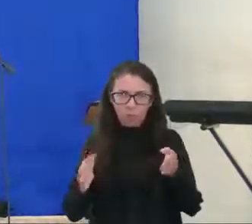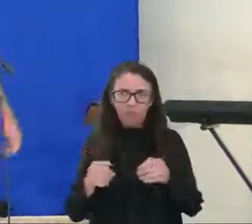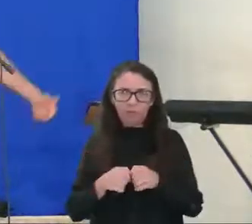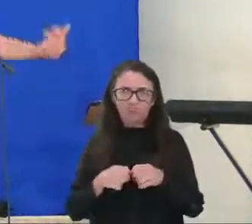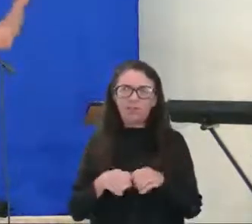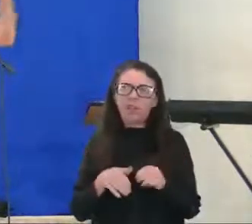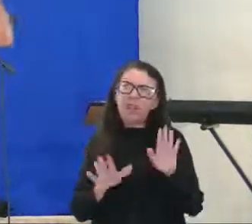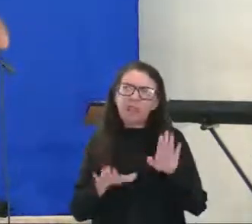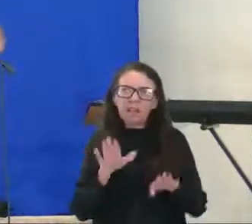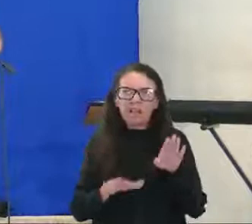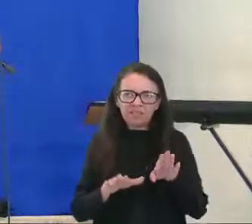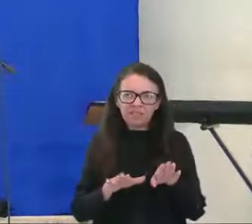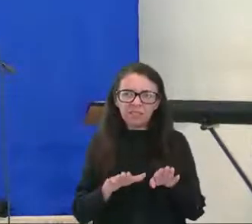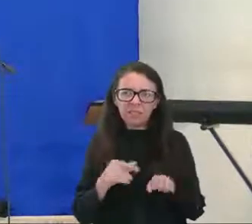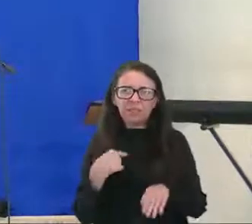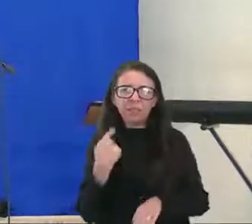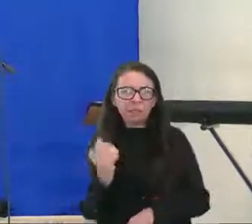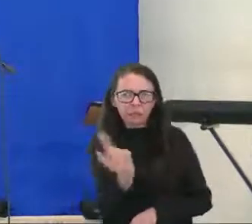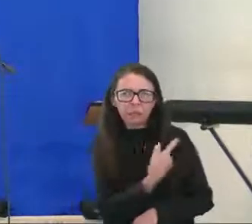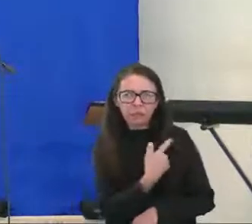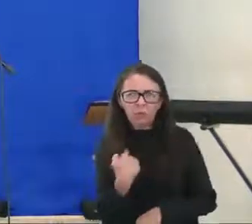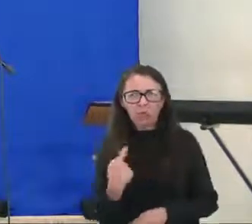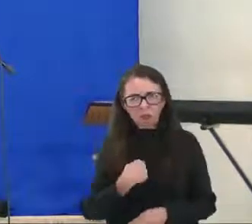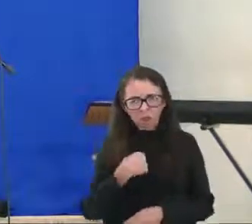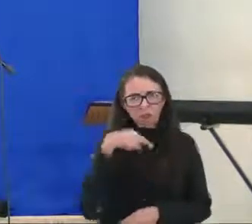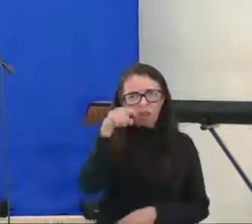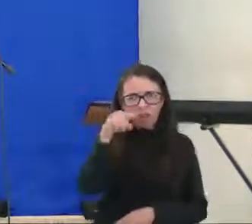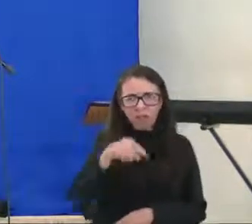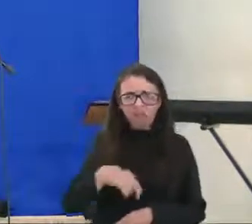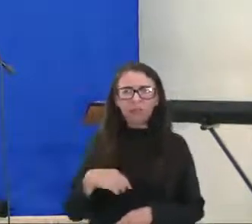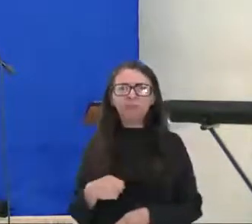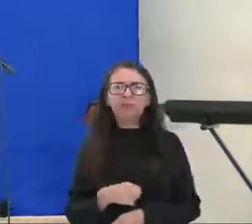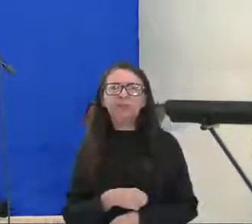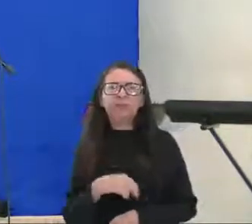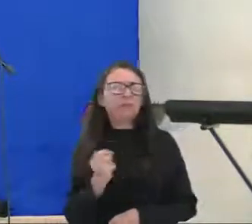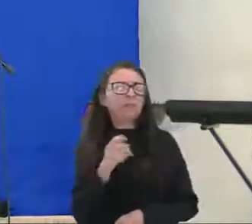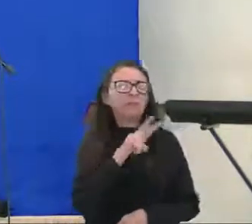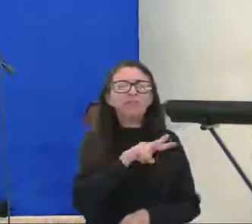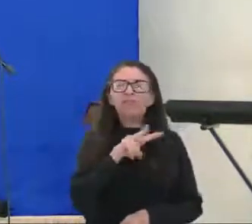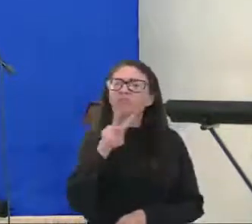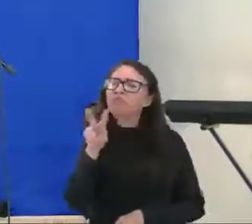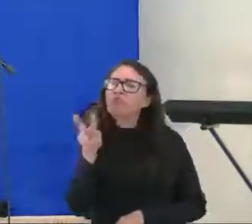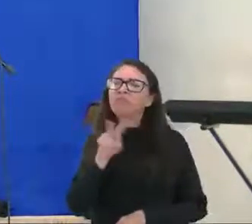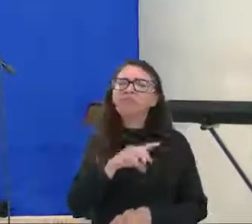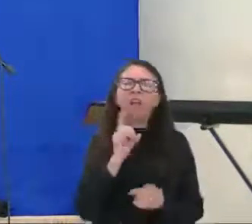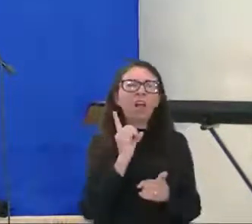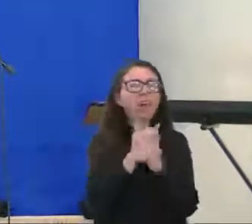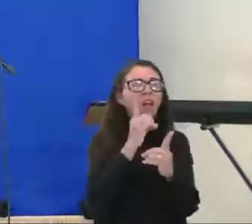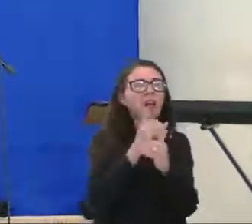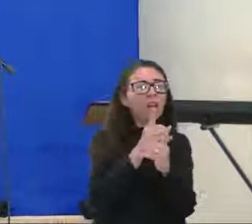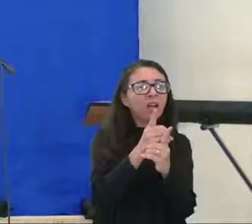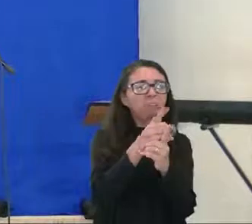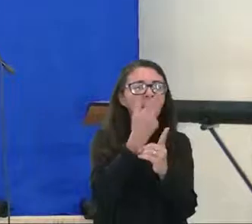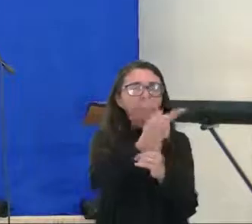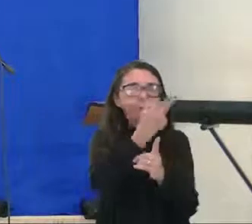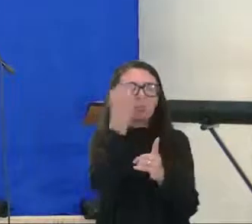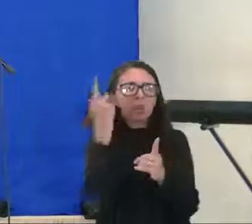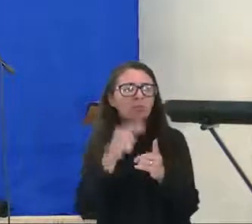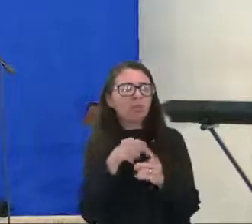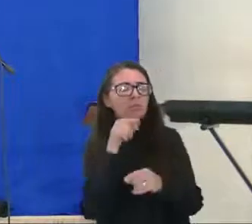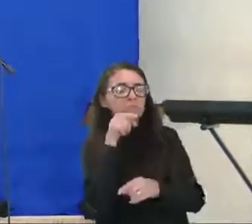Assim como a gente tem que vigiar também nós, para a gente não dar crédito a nós mesmos, naquilo que a gente ganhou